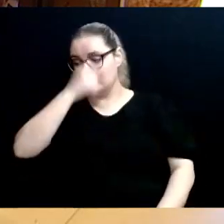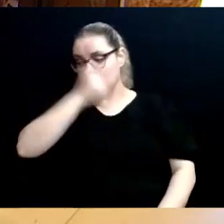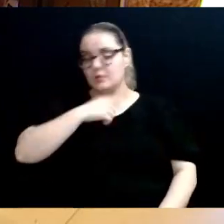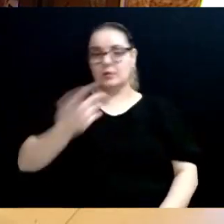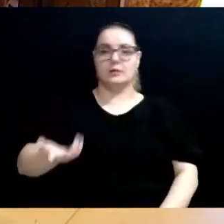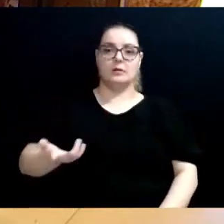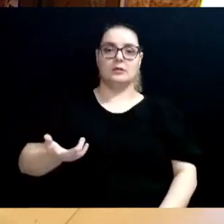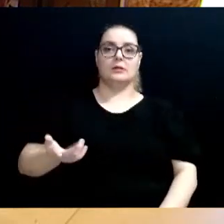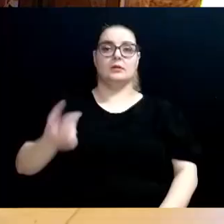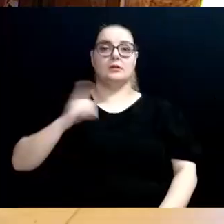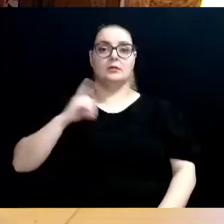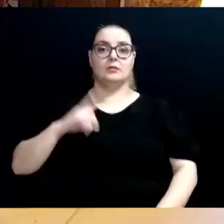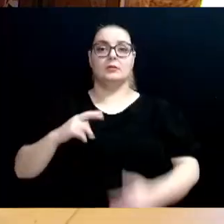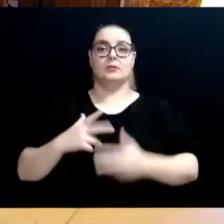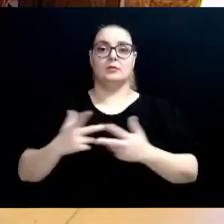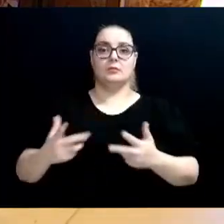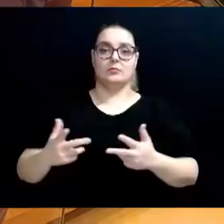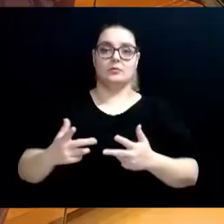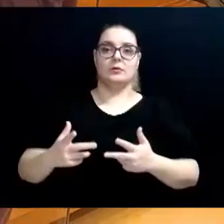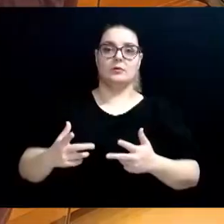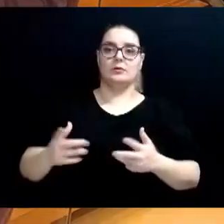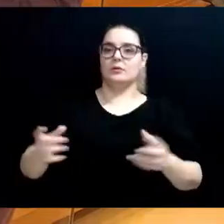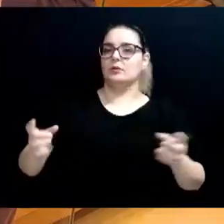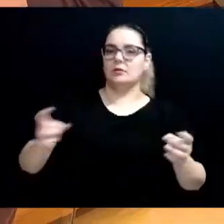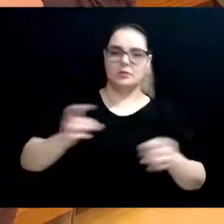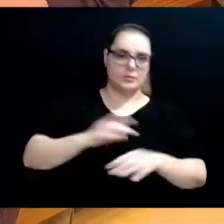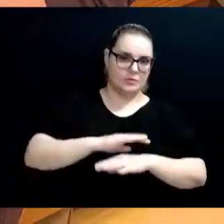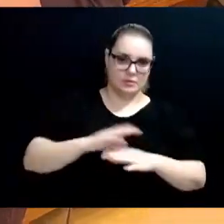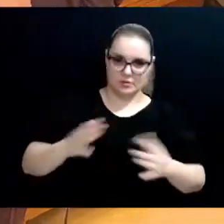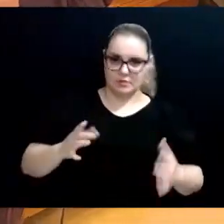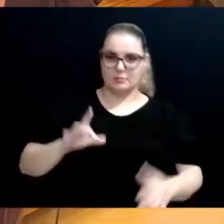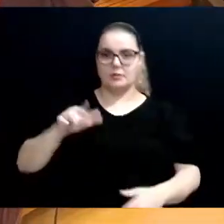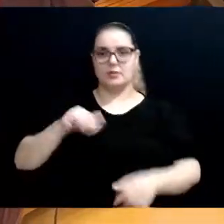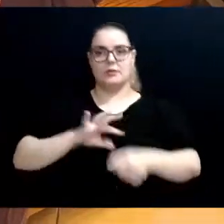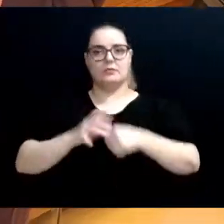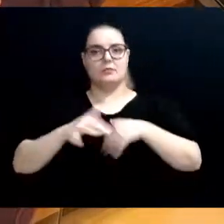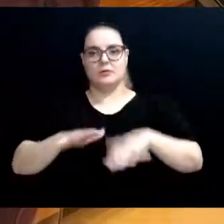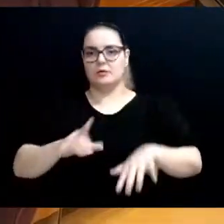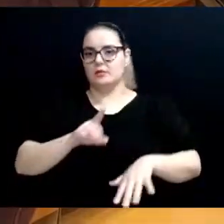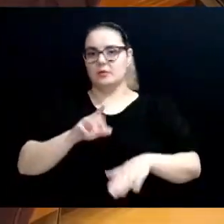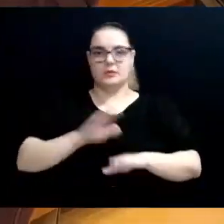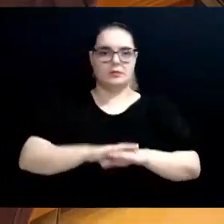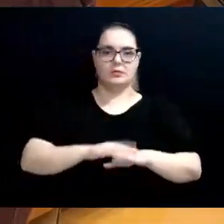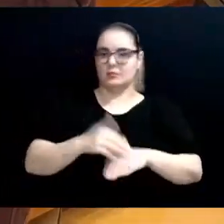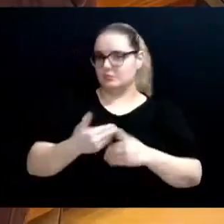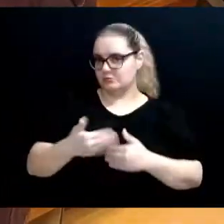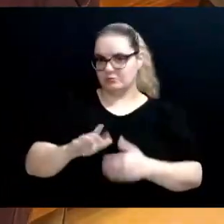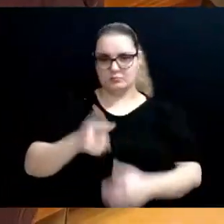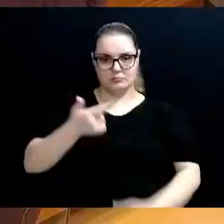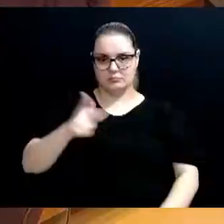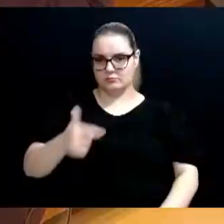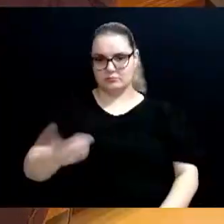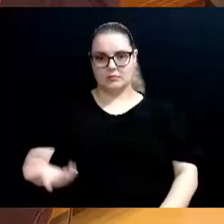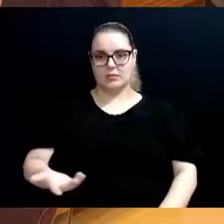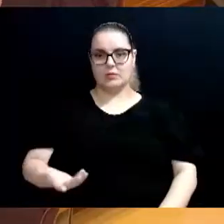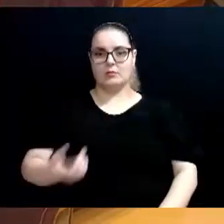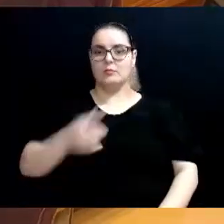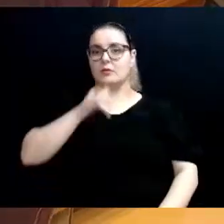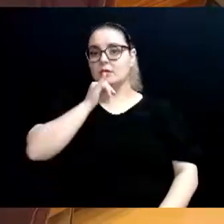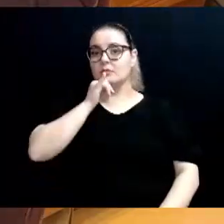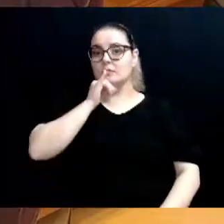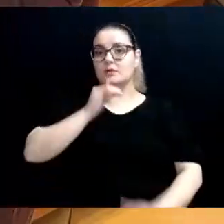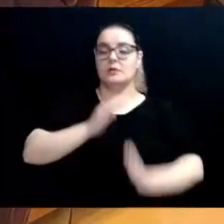pintar a carinha dele. Fui fazendo. Então tem coisas que já saíram de linha que não... Depois da pandemia não funcionou